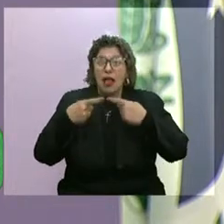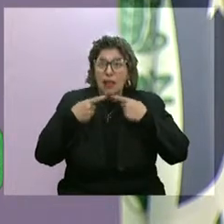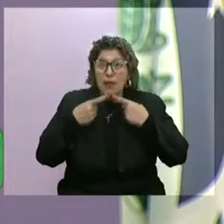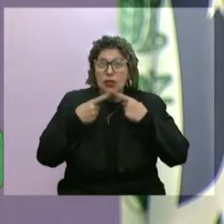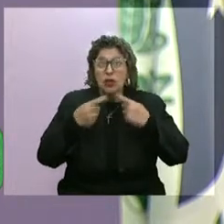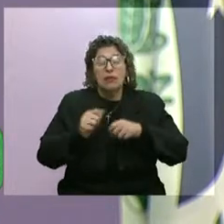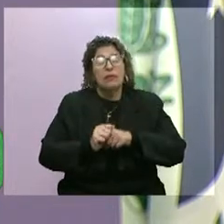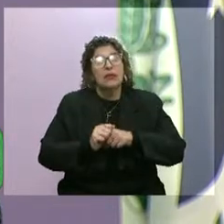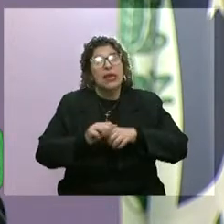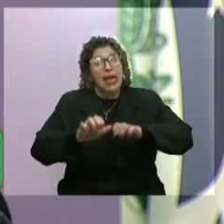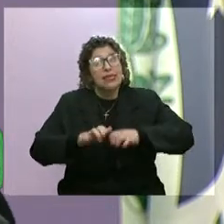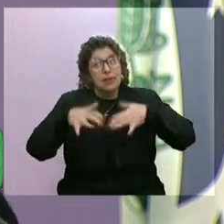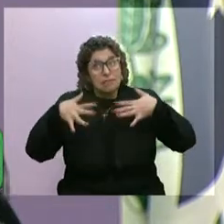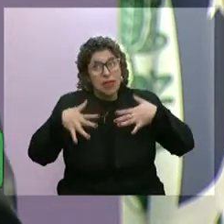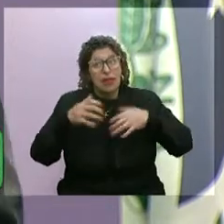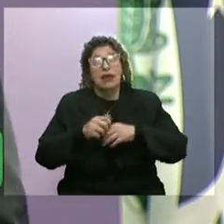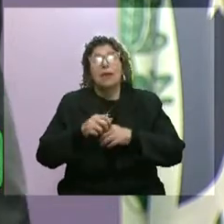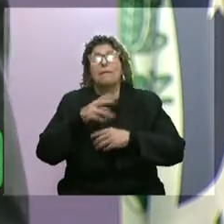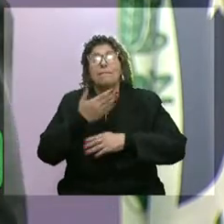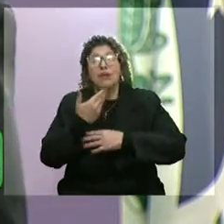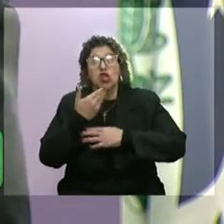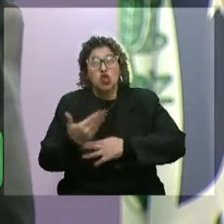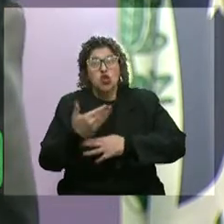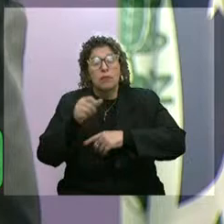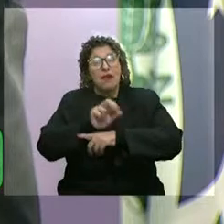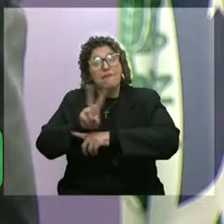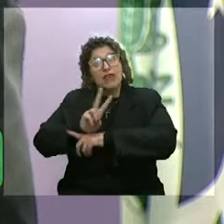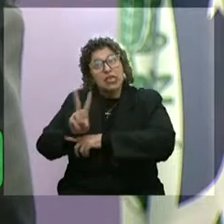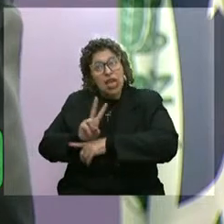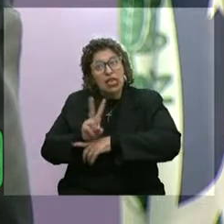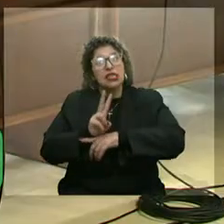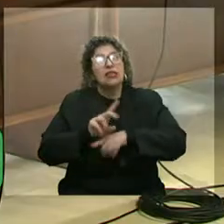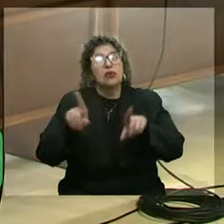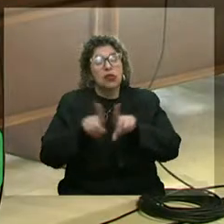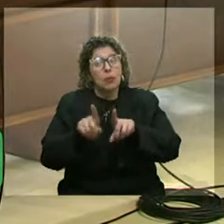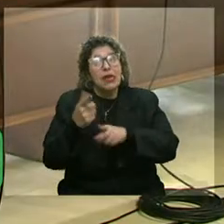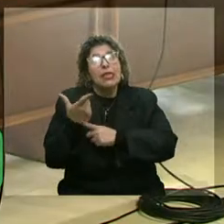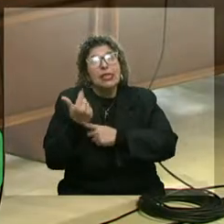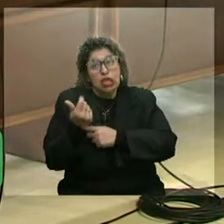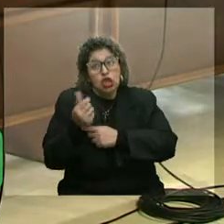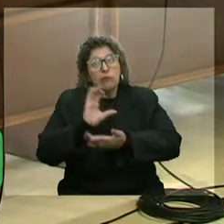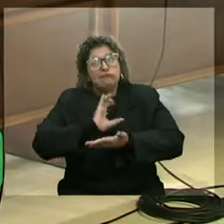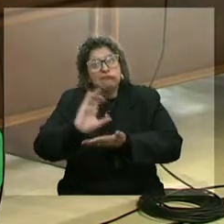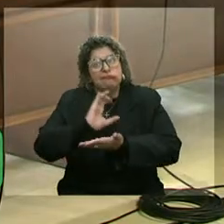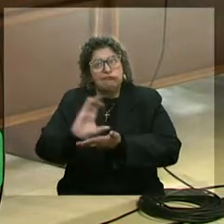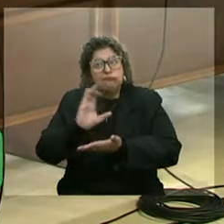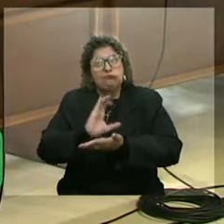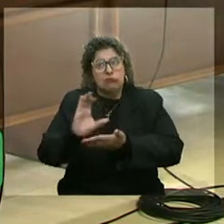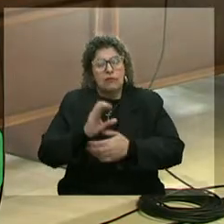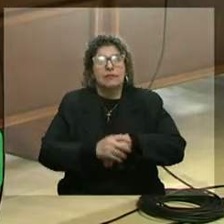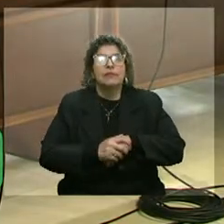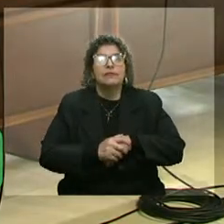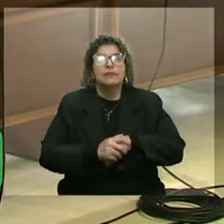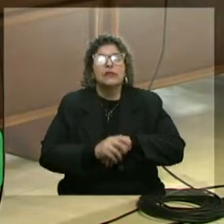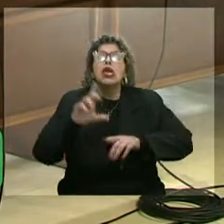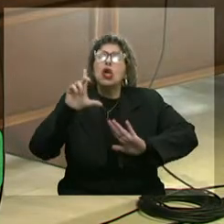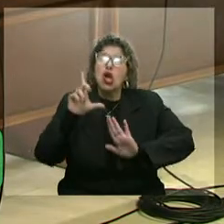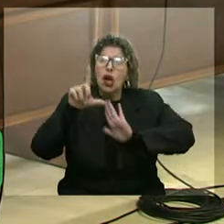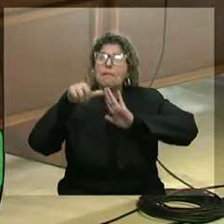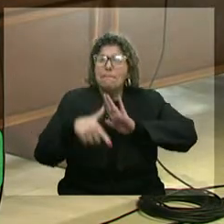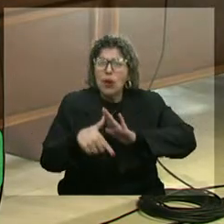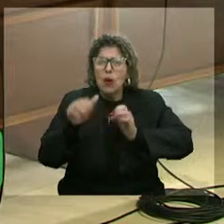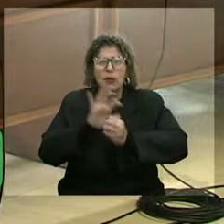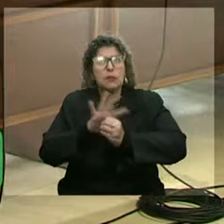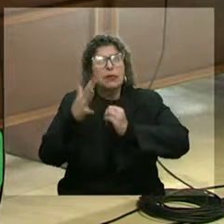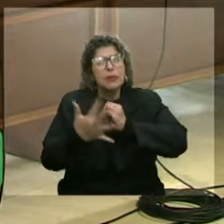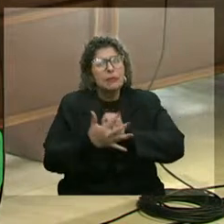se torne mais ativa na fiscalização destes recursos. Tá bem, e o